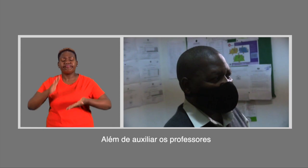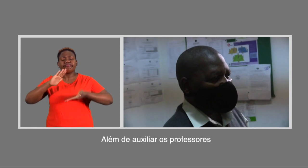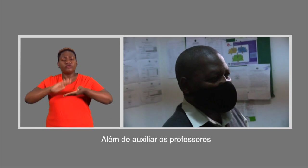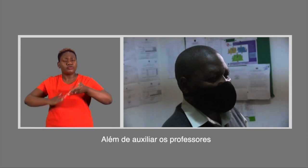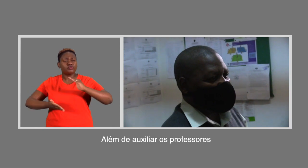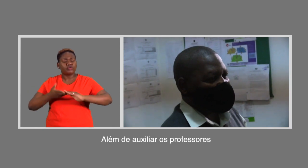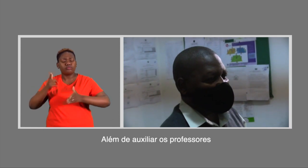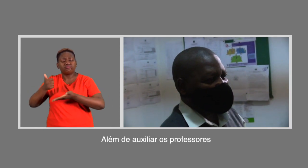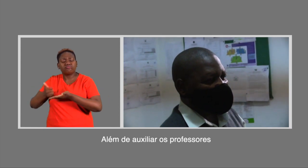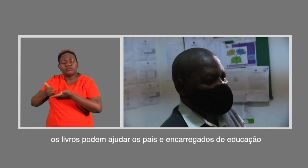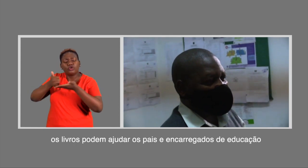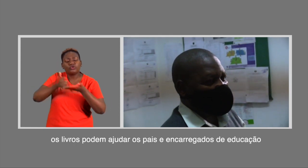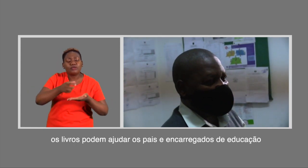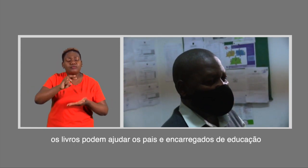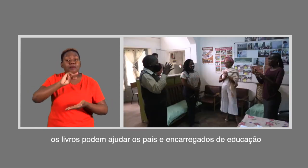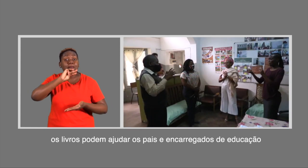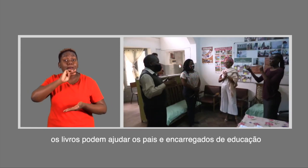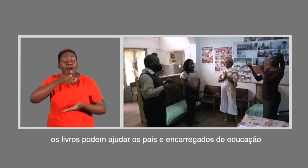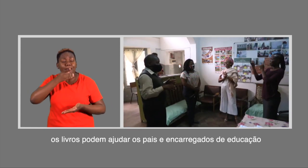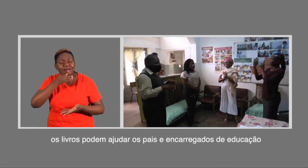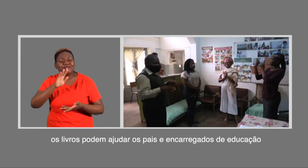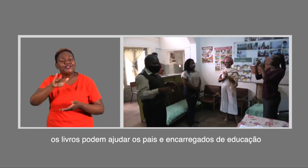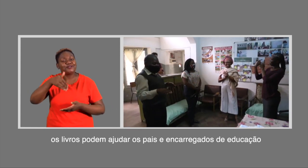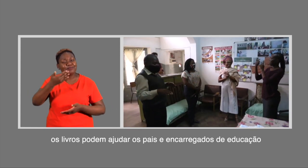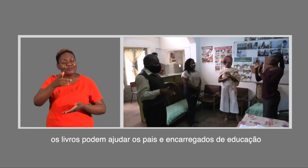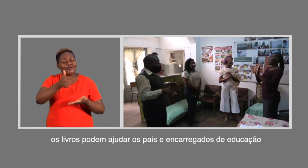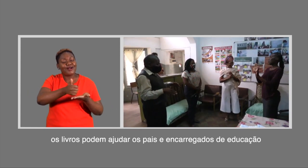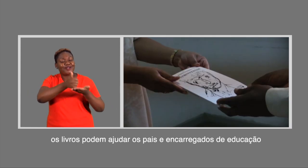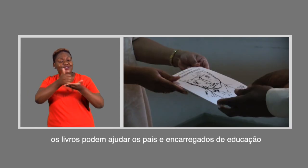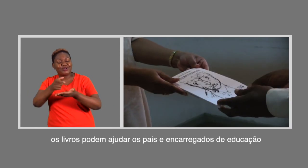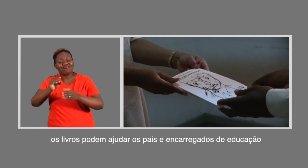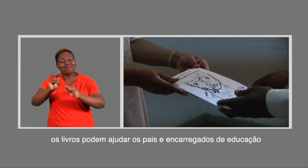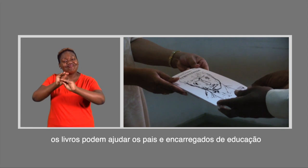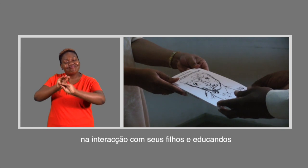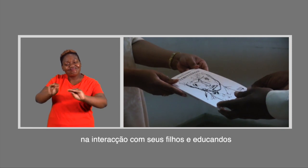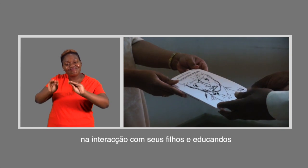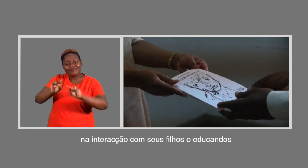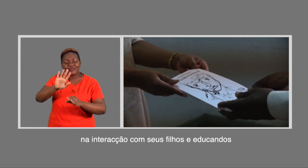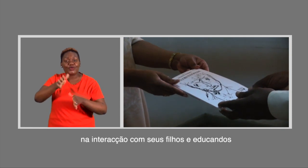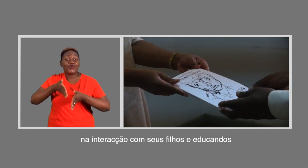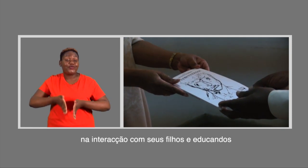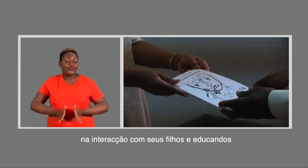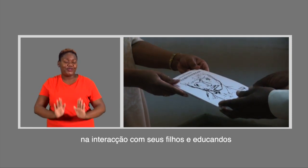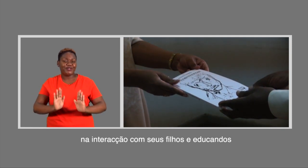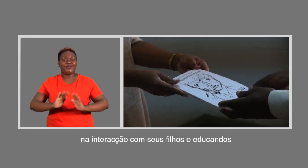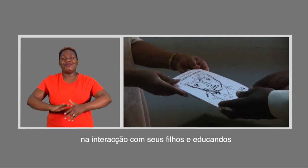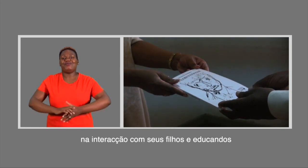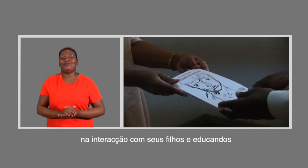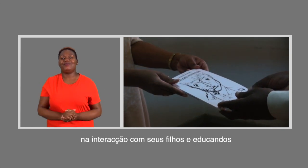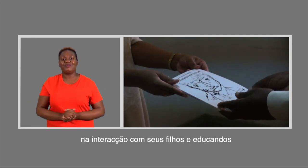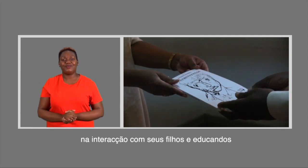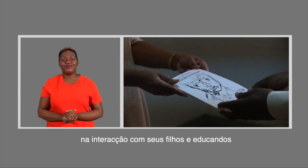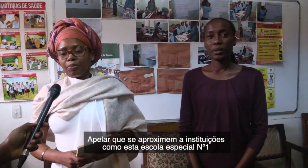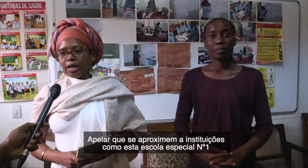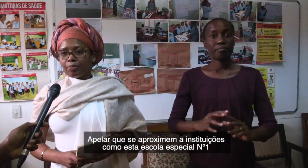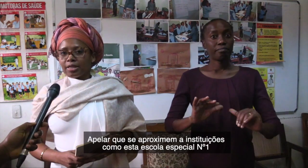Além de auxiliar os professores, os livros podem ajudar os pais e encarregados de educação na interação com os seus filhos e